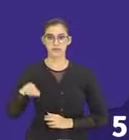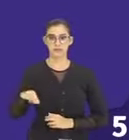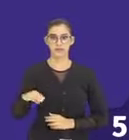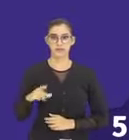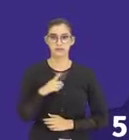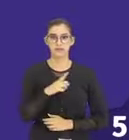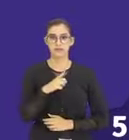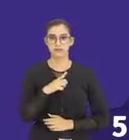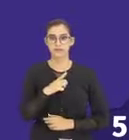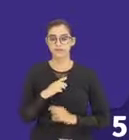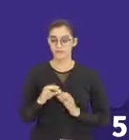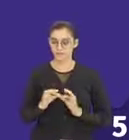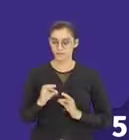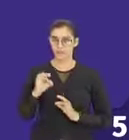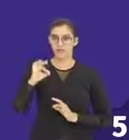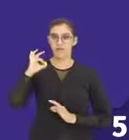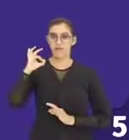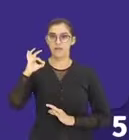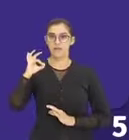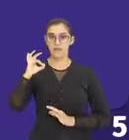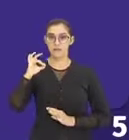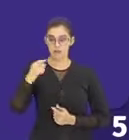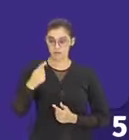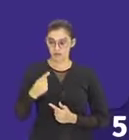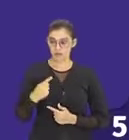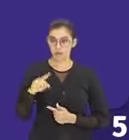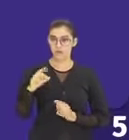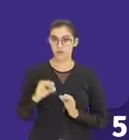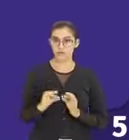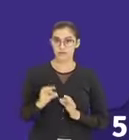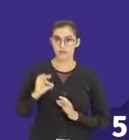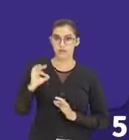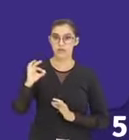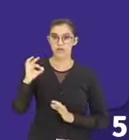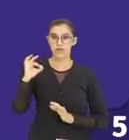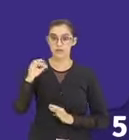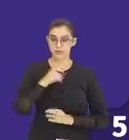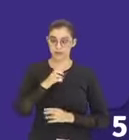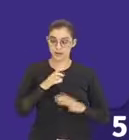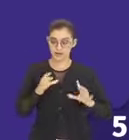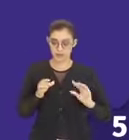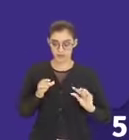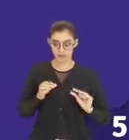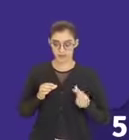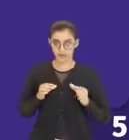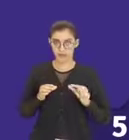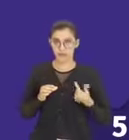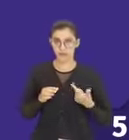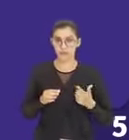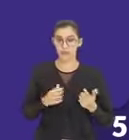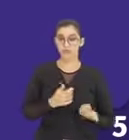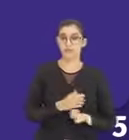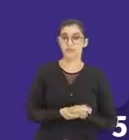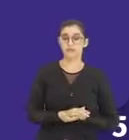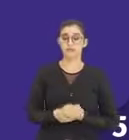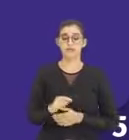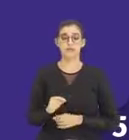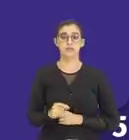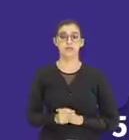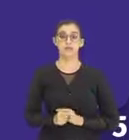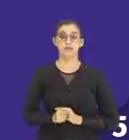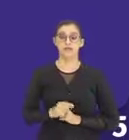ó. Outra medida aqui. Nós temos aqui um graduador. Isso quer dizer o quê?